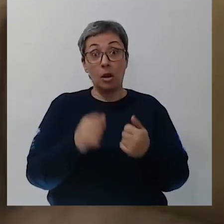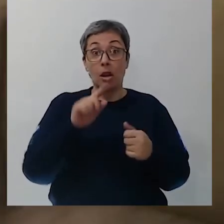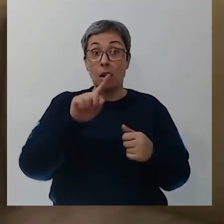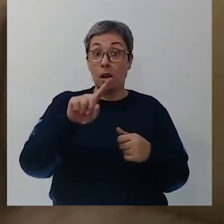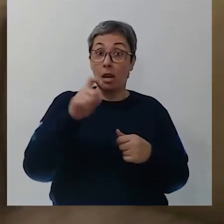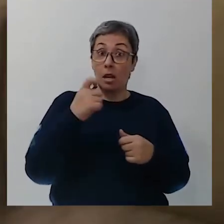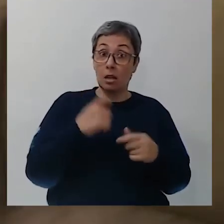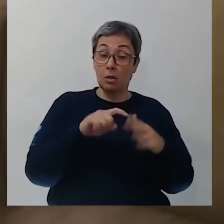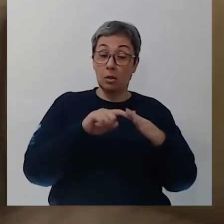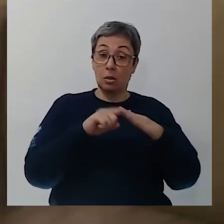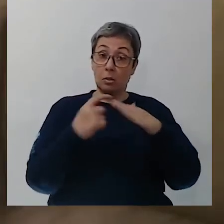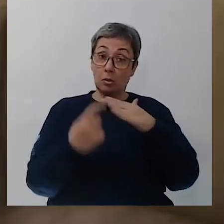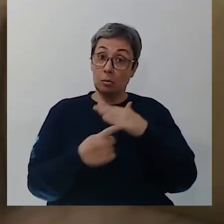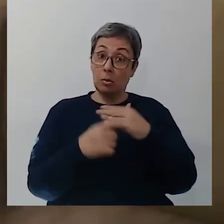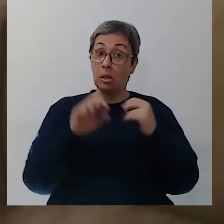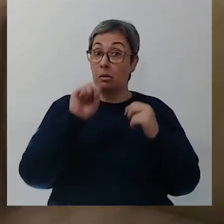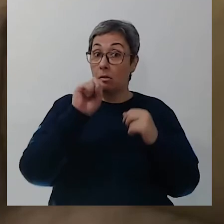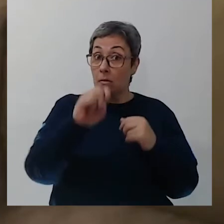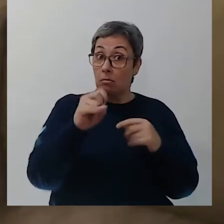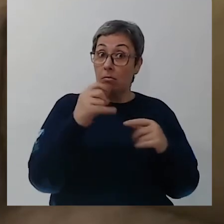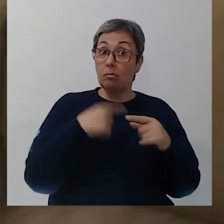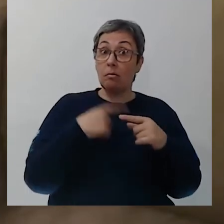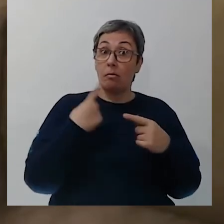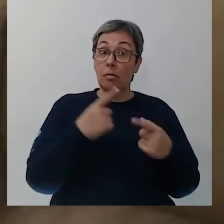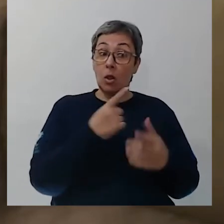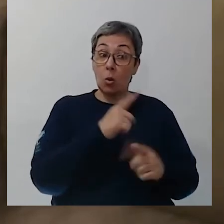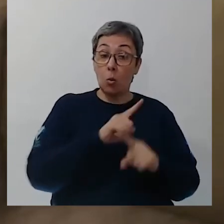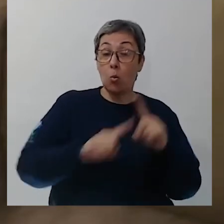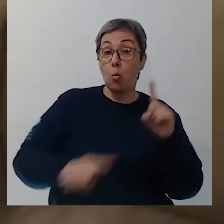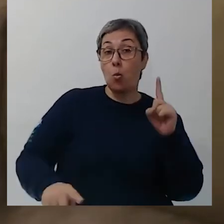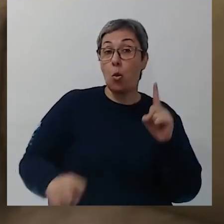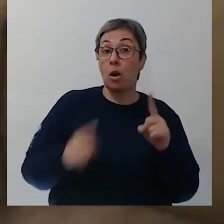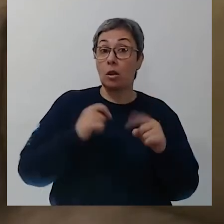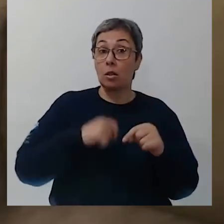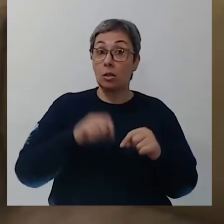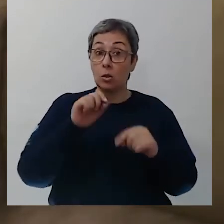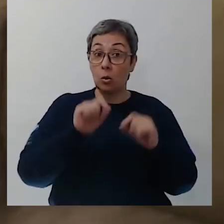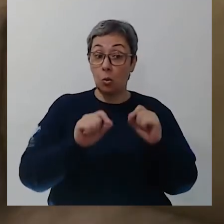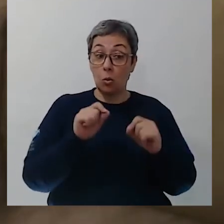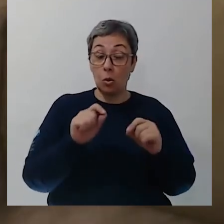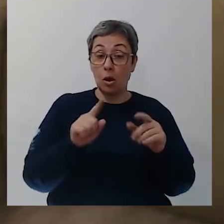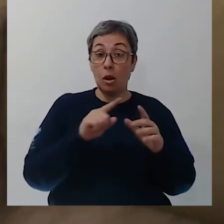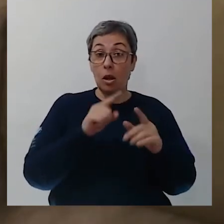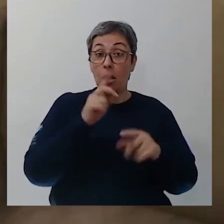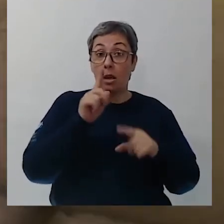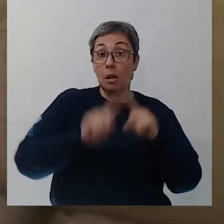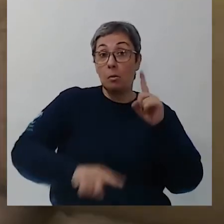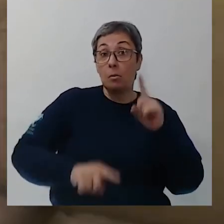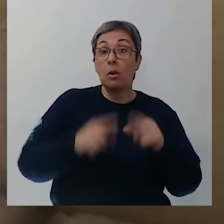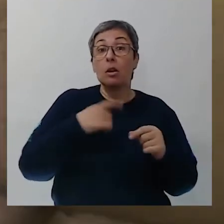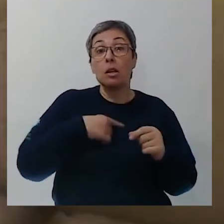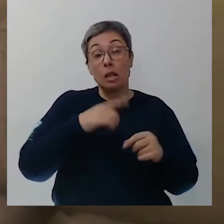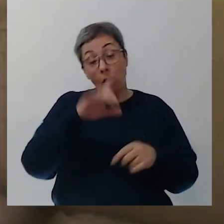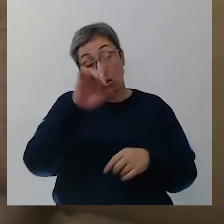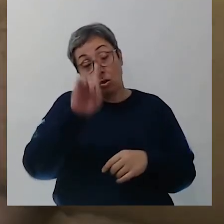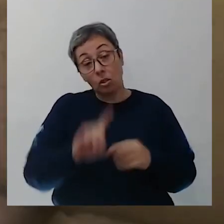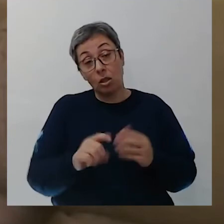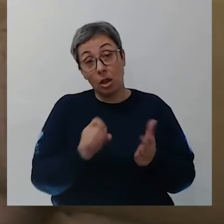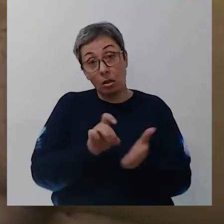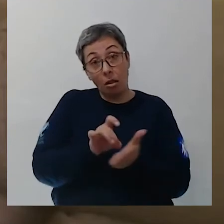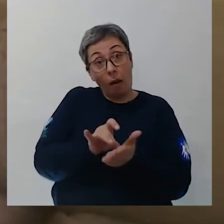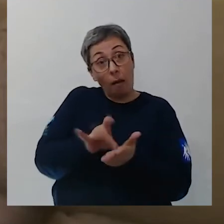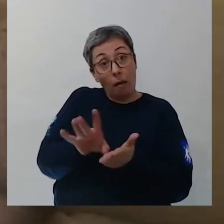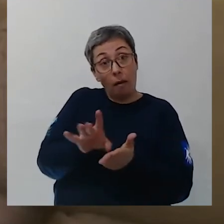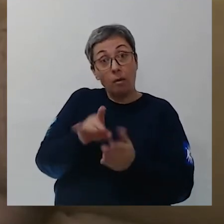que as plataformas dizem que se nós violarmos as regras de funcionamento da ferramenta, elas estão no direito